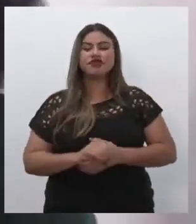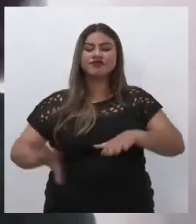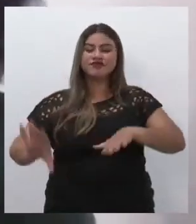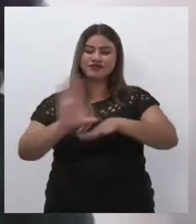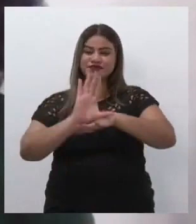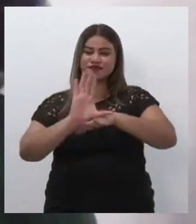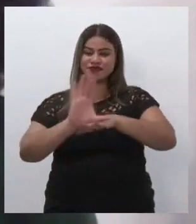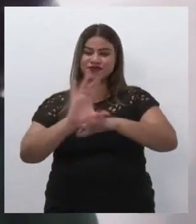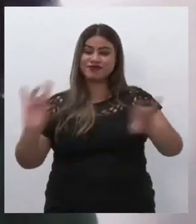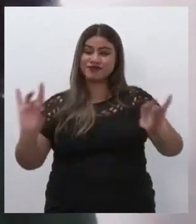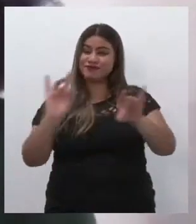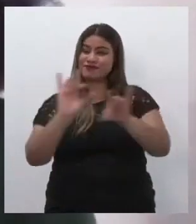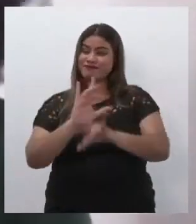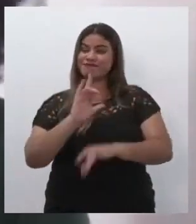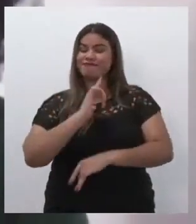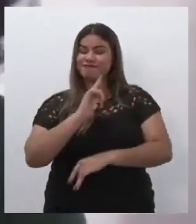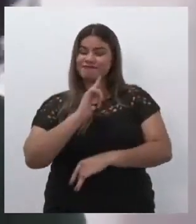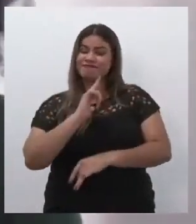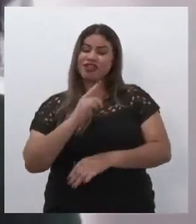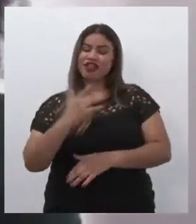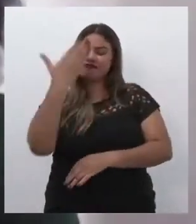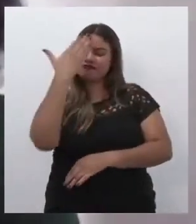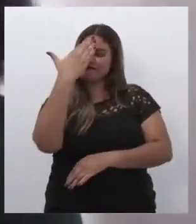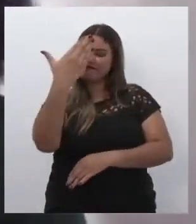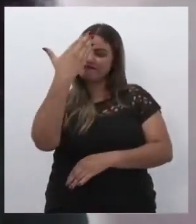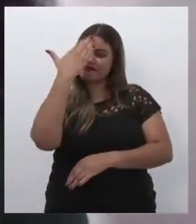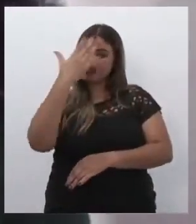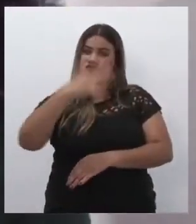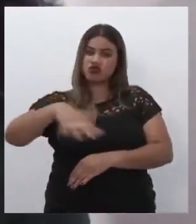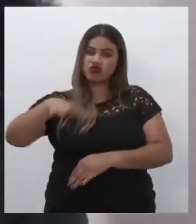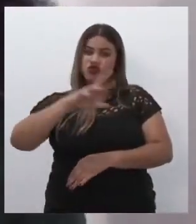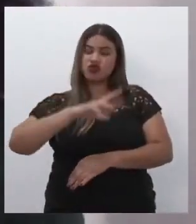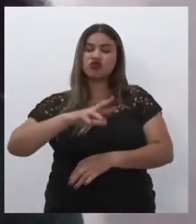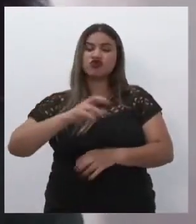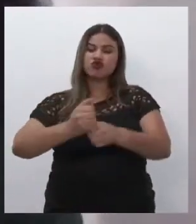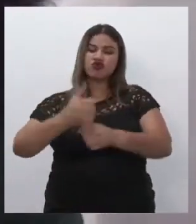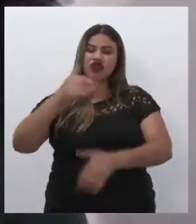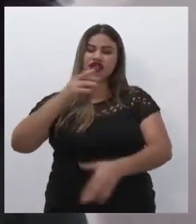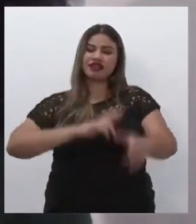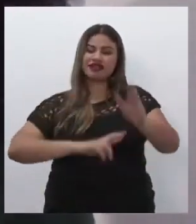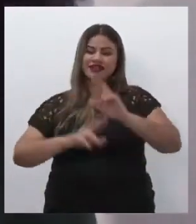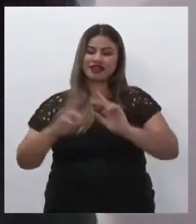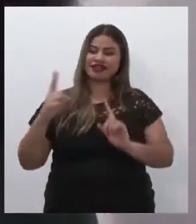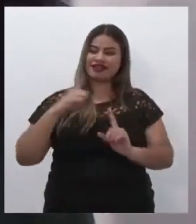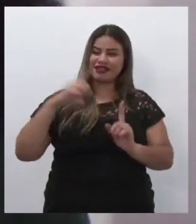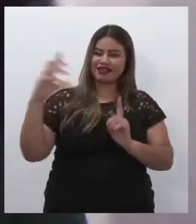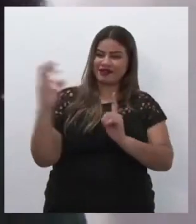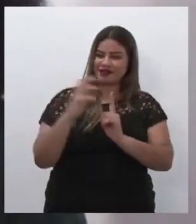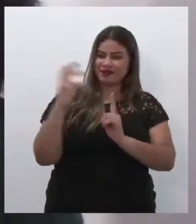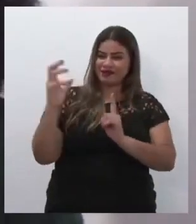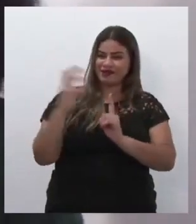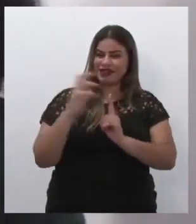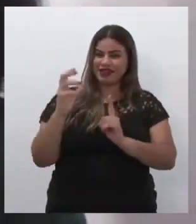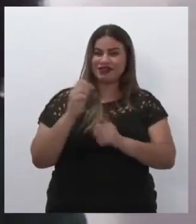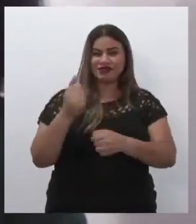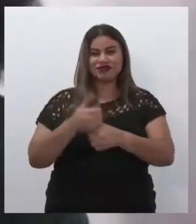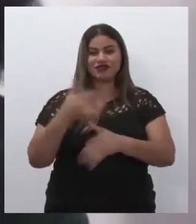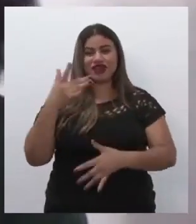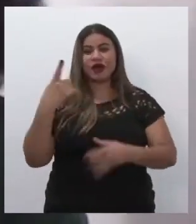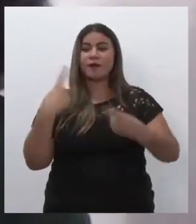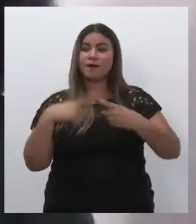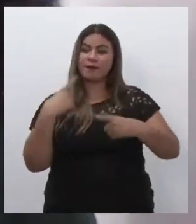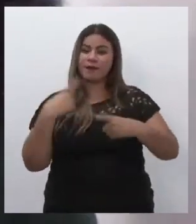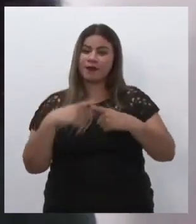formação termina por aqui. Eu agradeço a participação de todos. Eu dei uma provocada aí no chat, porque nós tínhamos